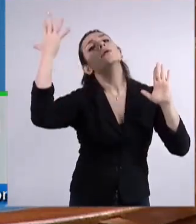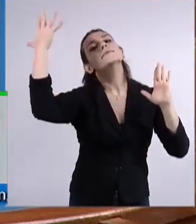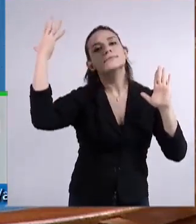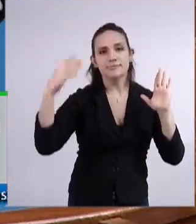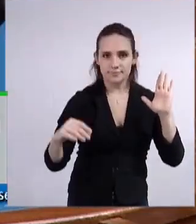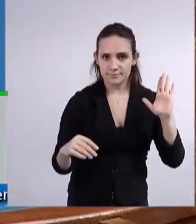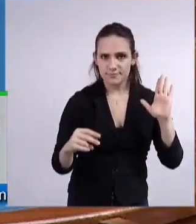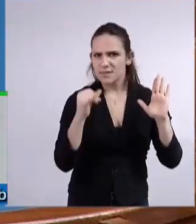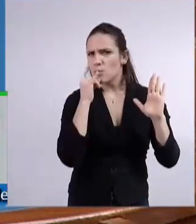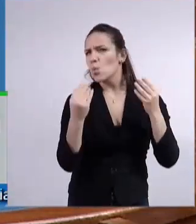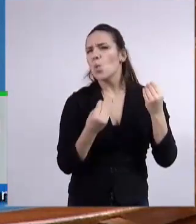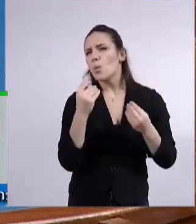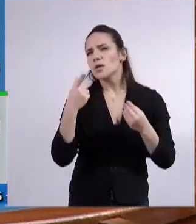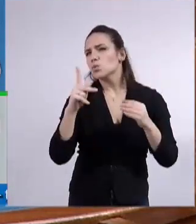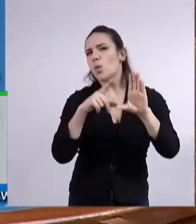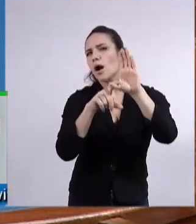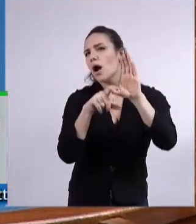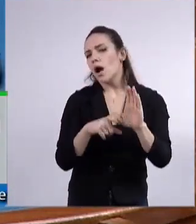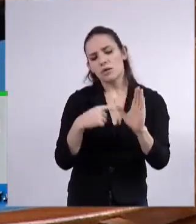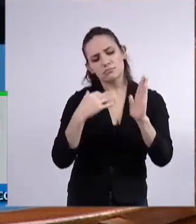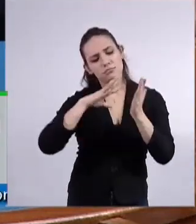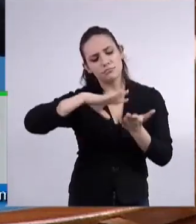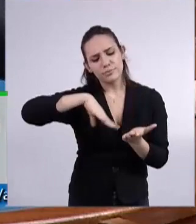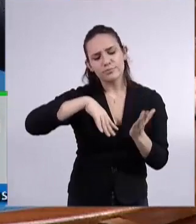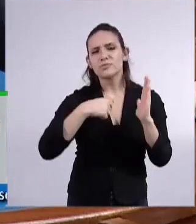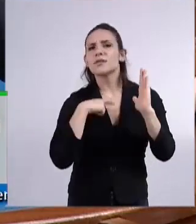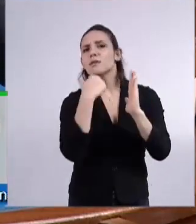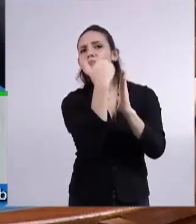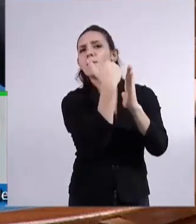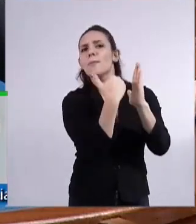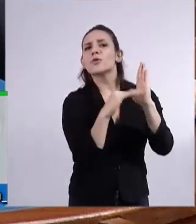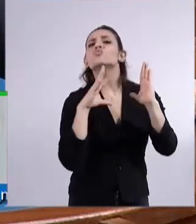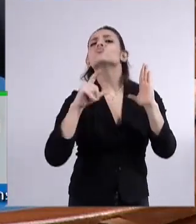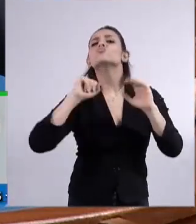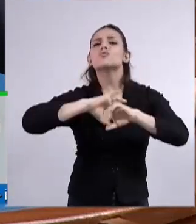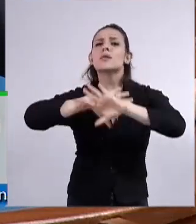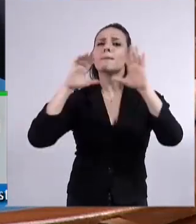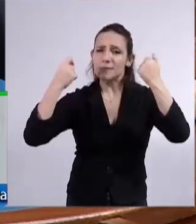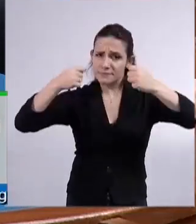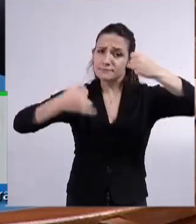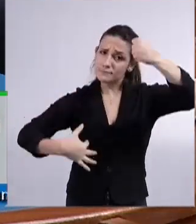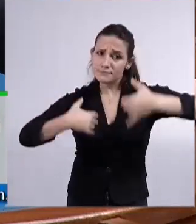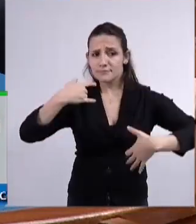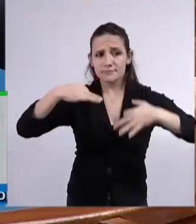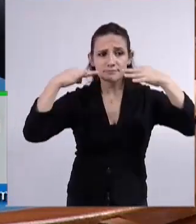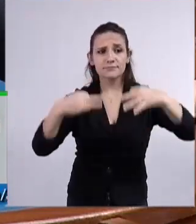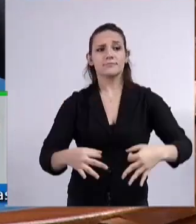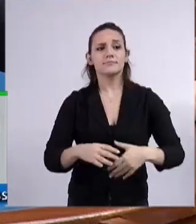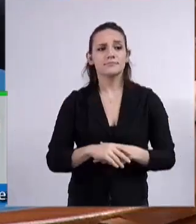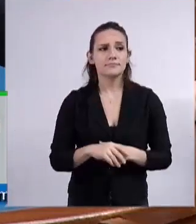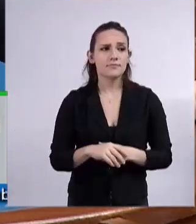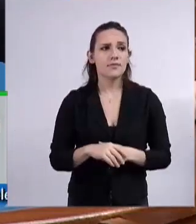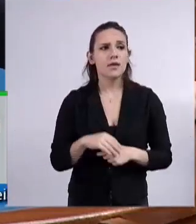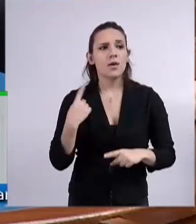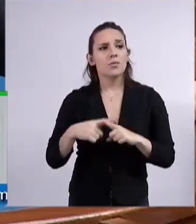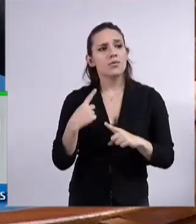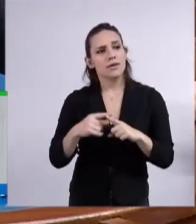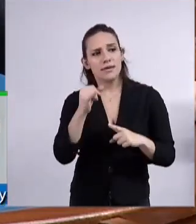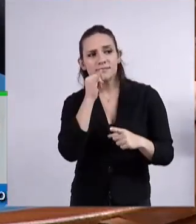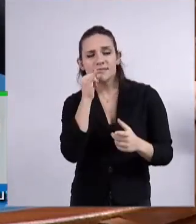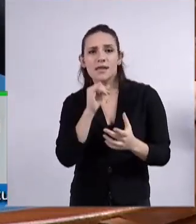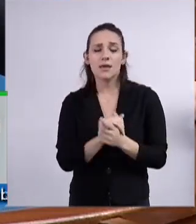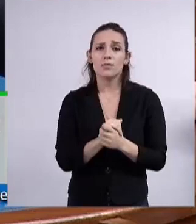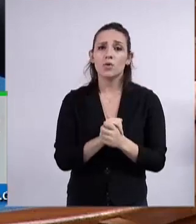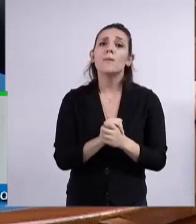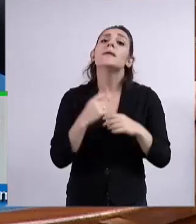a formação da sua tarifa, e possa ter explicações necessárias para poder, quando procurar os órgãos de defesa